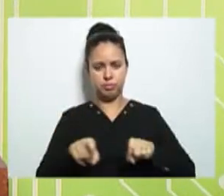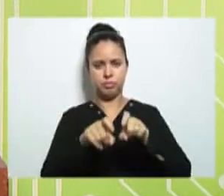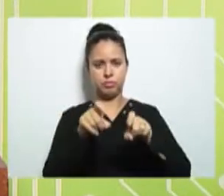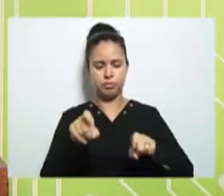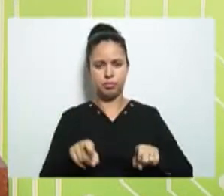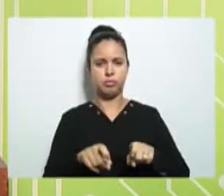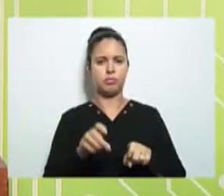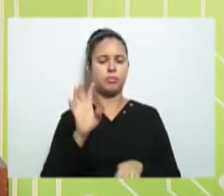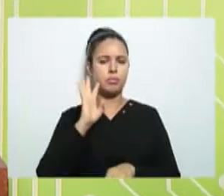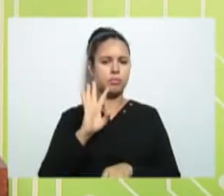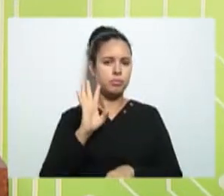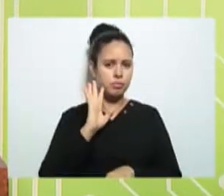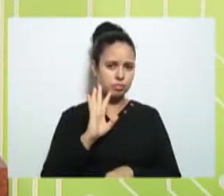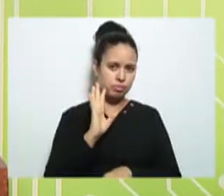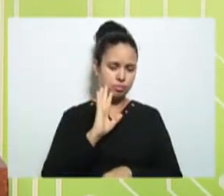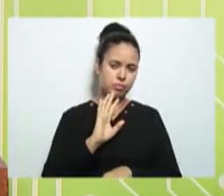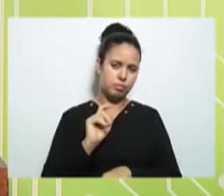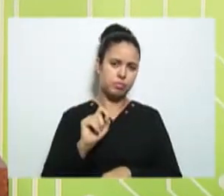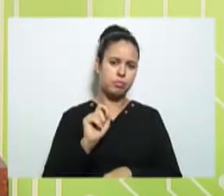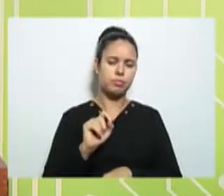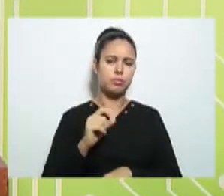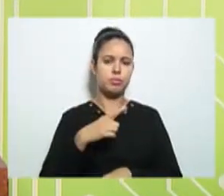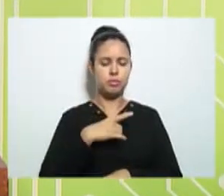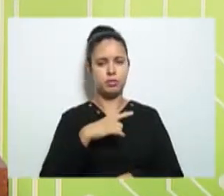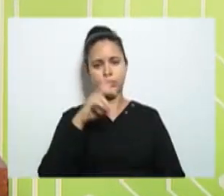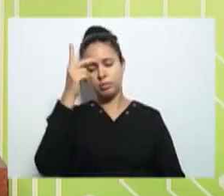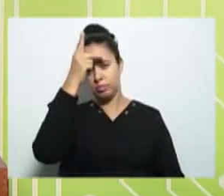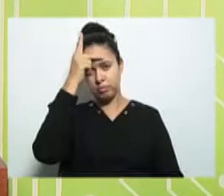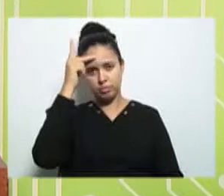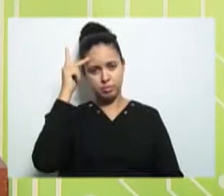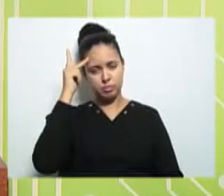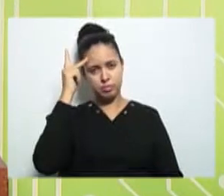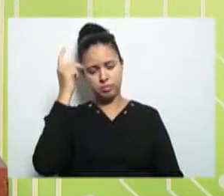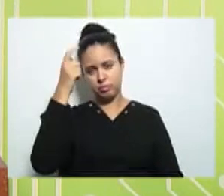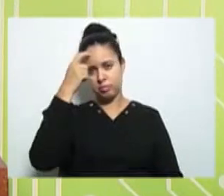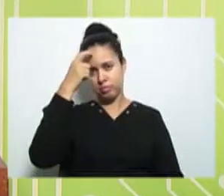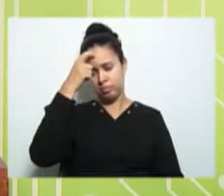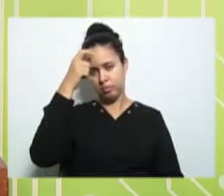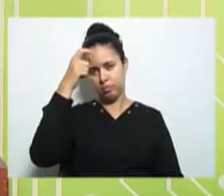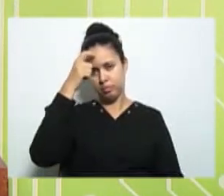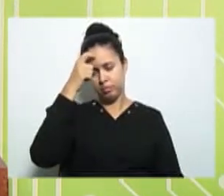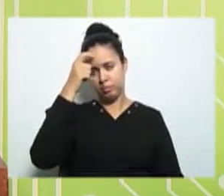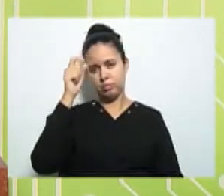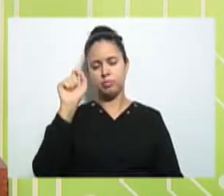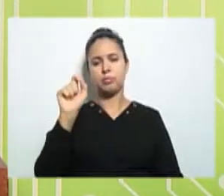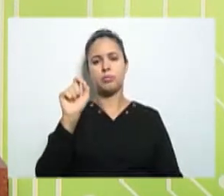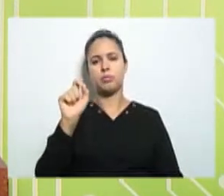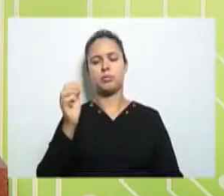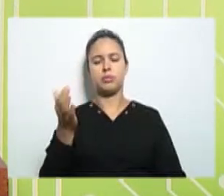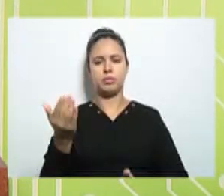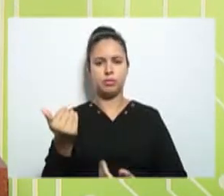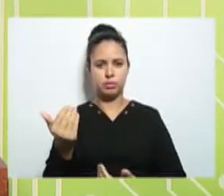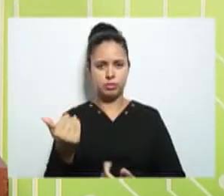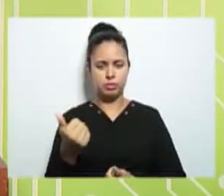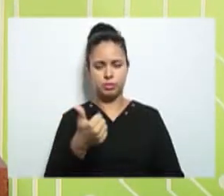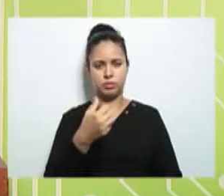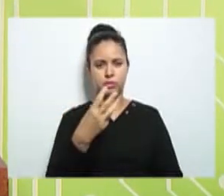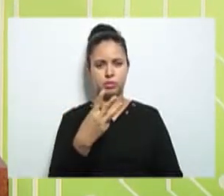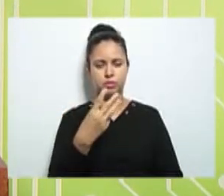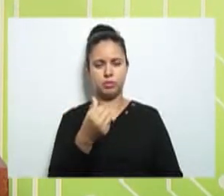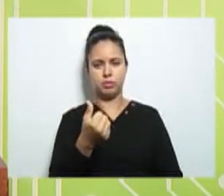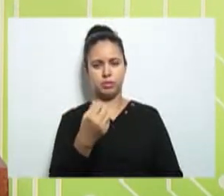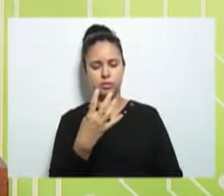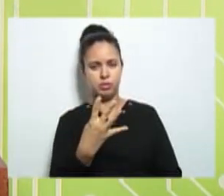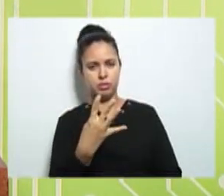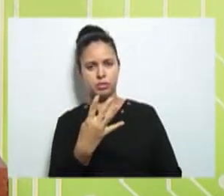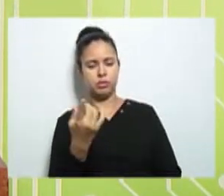os recursos tecnológicos, que existem pessoas, mentes brilhantes, né? A gente tem muito exemplo disso, jovens com 13, 14 anos que